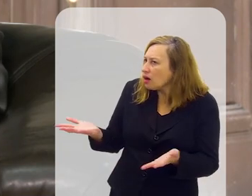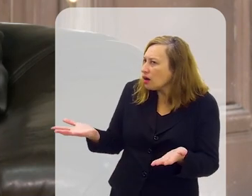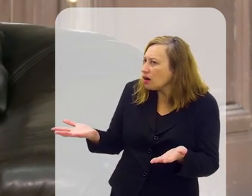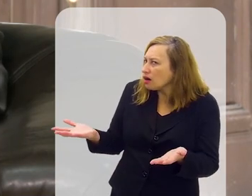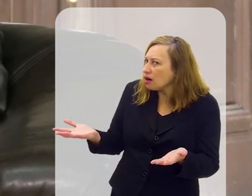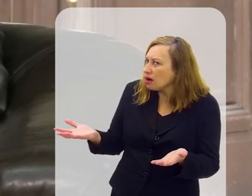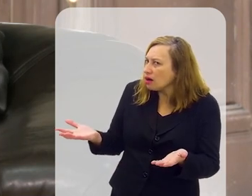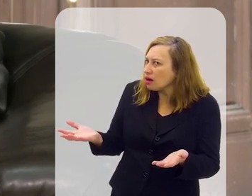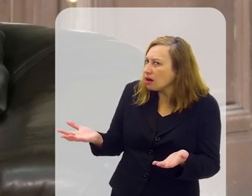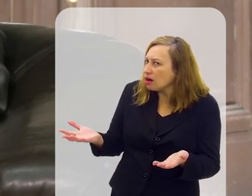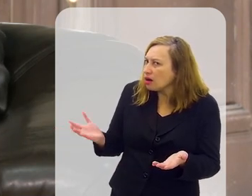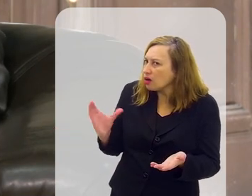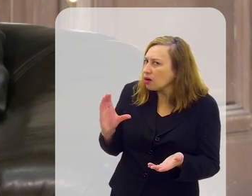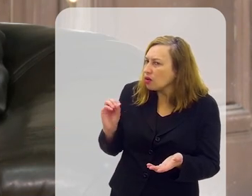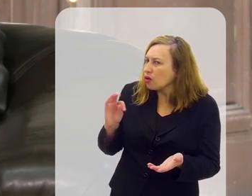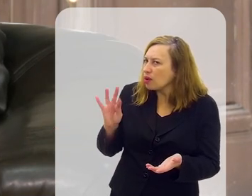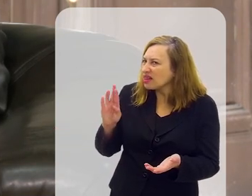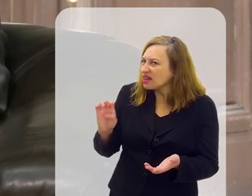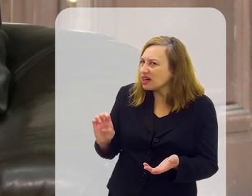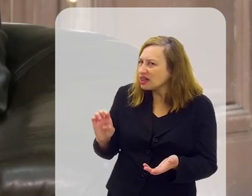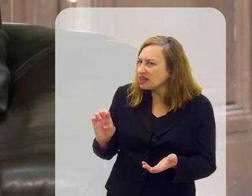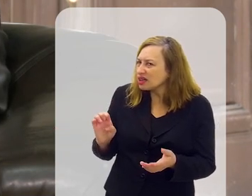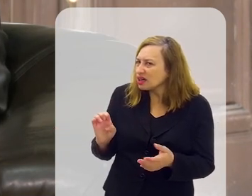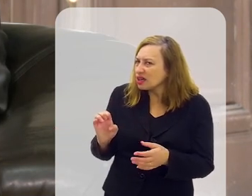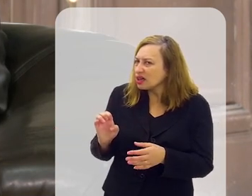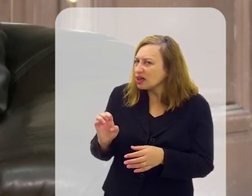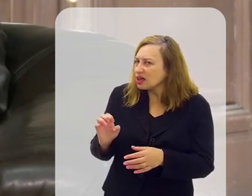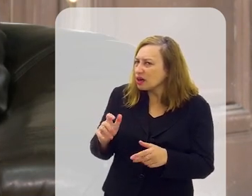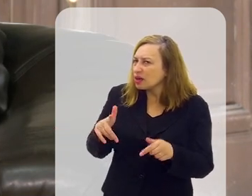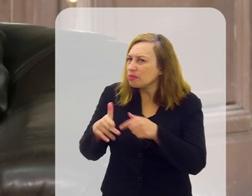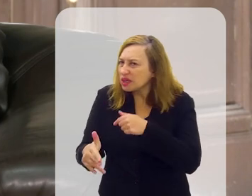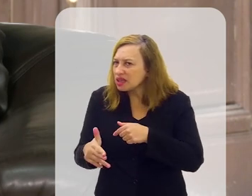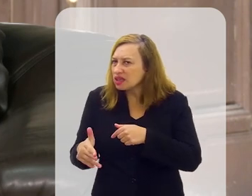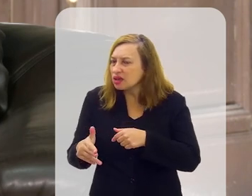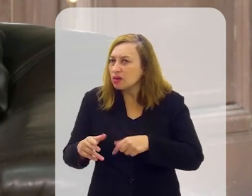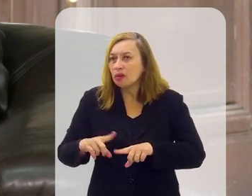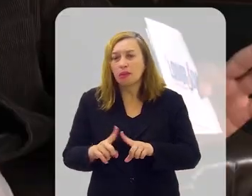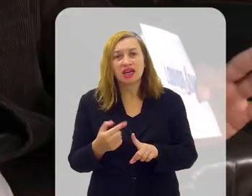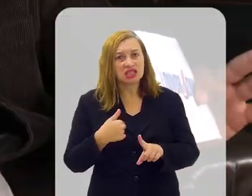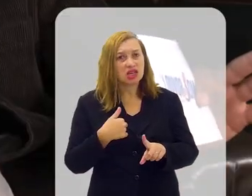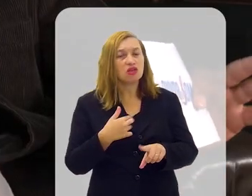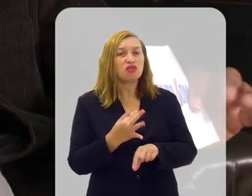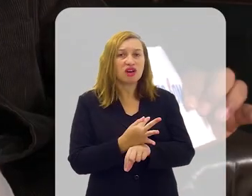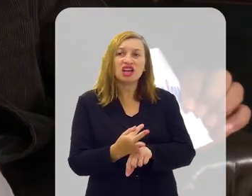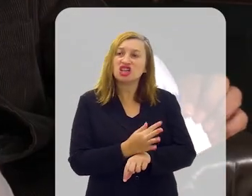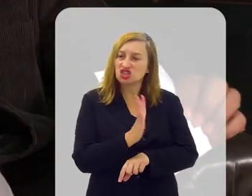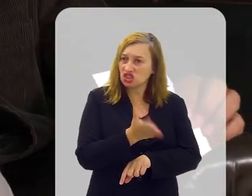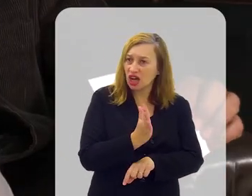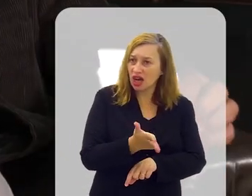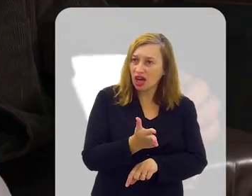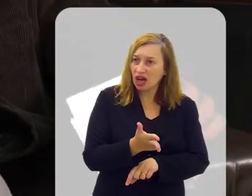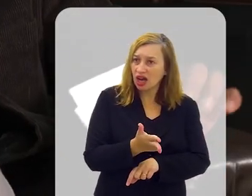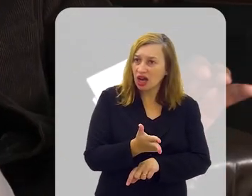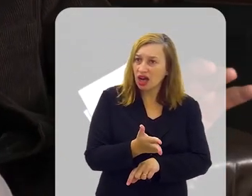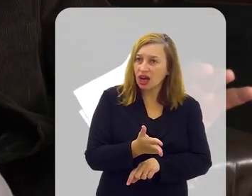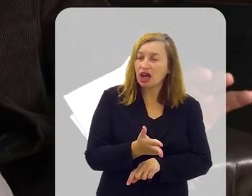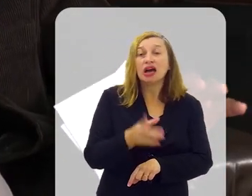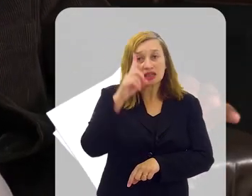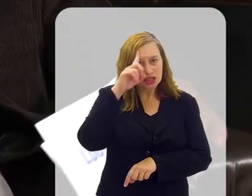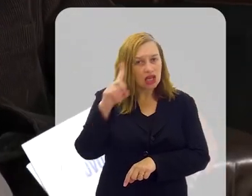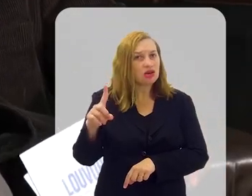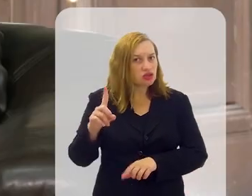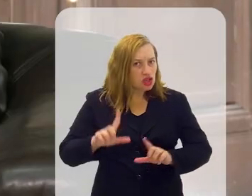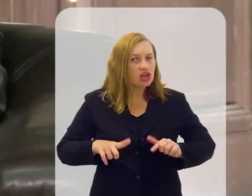Nada a ver, né? Ué? O comandante tinha travado, mas as minhas férias tinham saído. Mas falou que não poderia tirar férias. Sim. E de repente entrou as